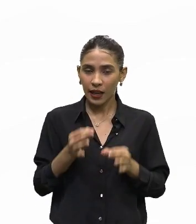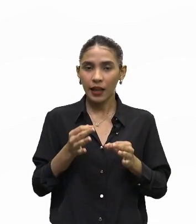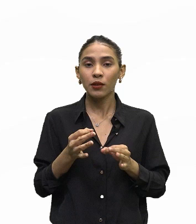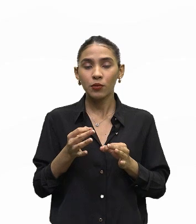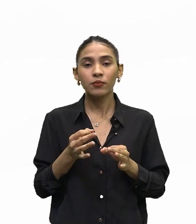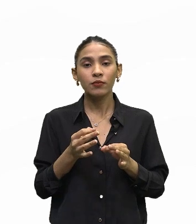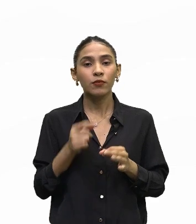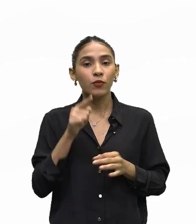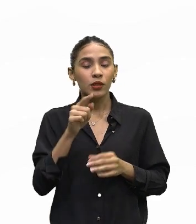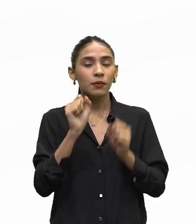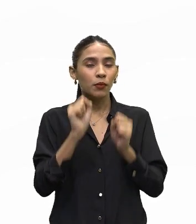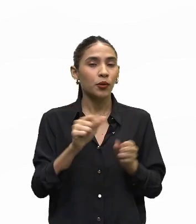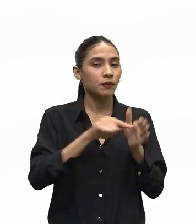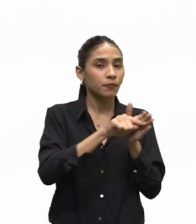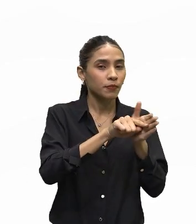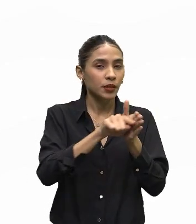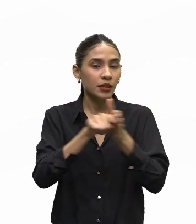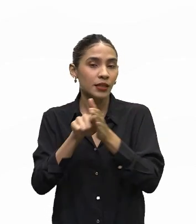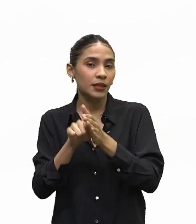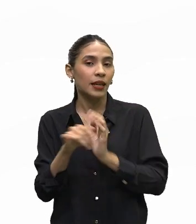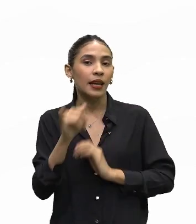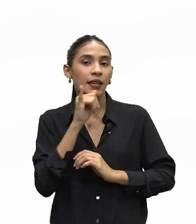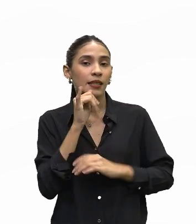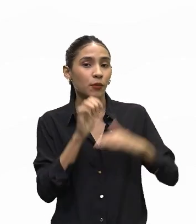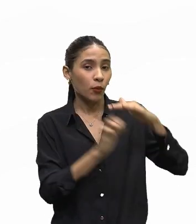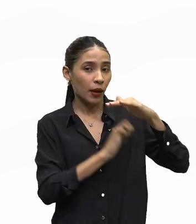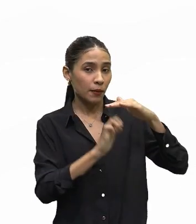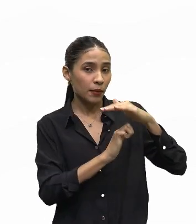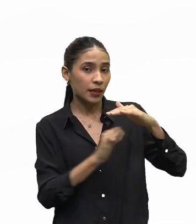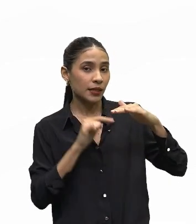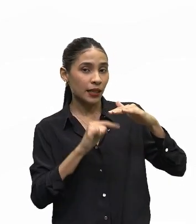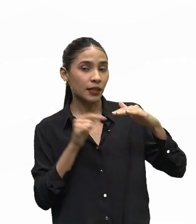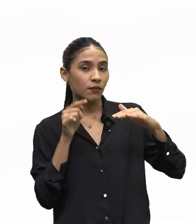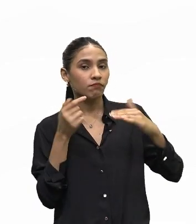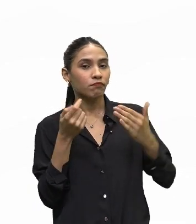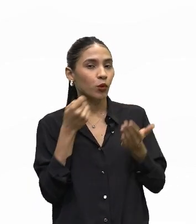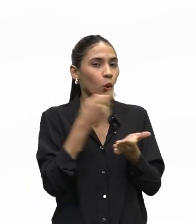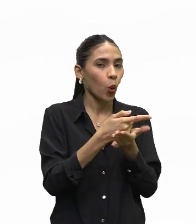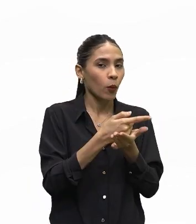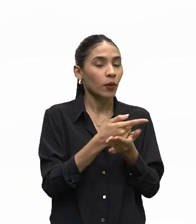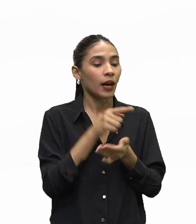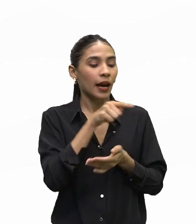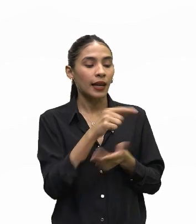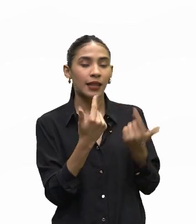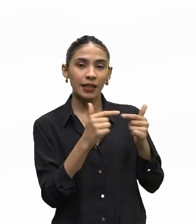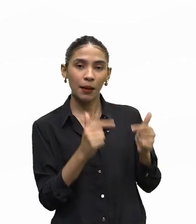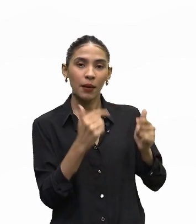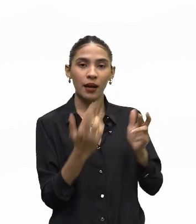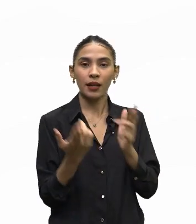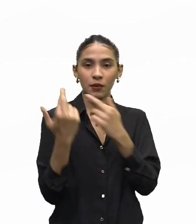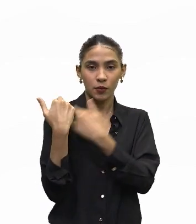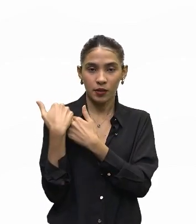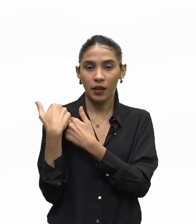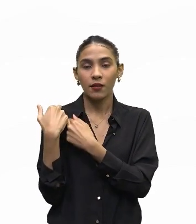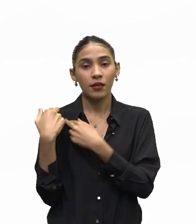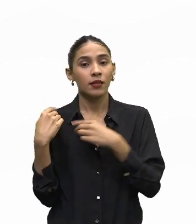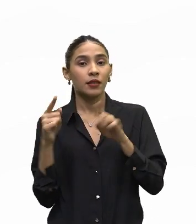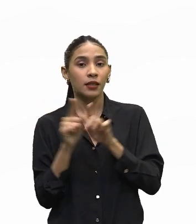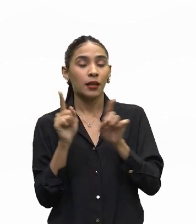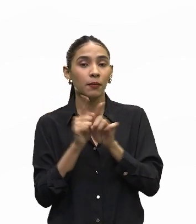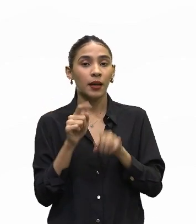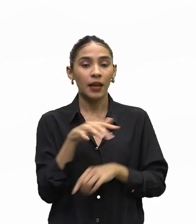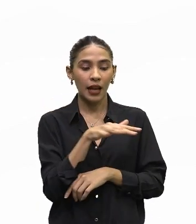você pode investigar se a empresa de quem você está comprando, ela trabalha de forma responsável, de